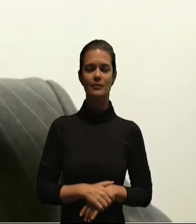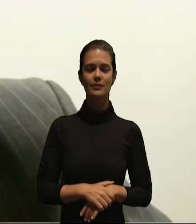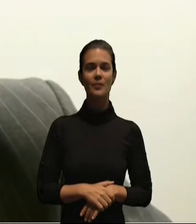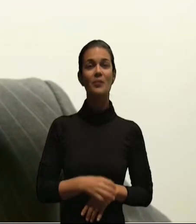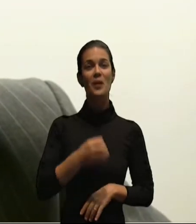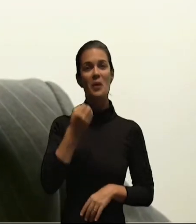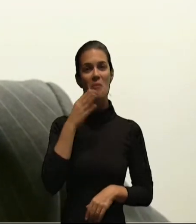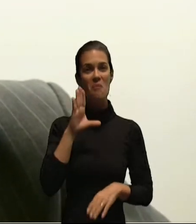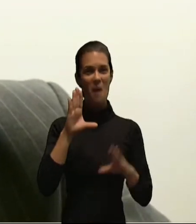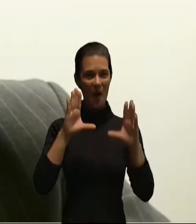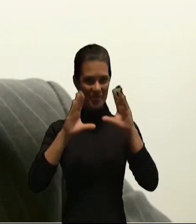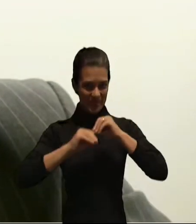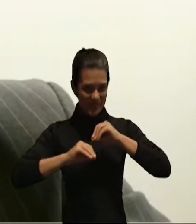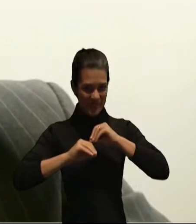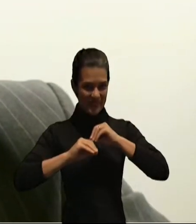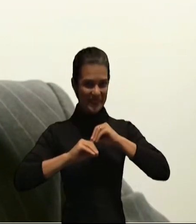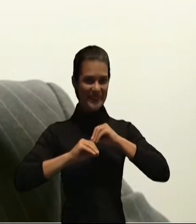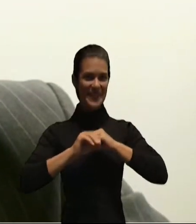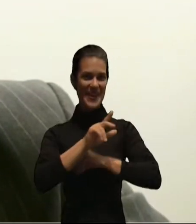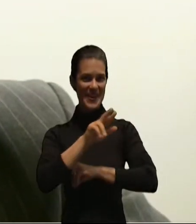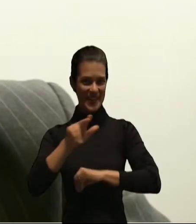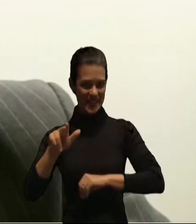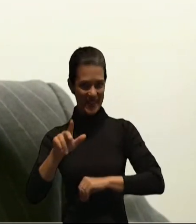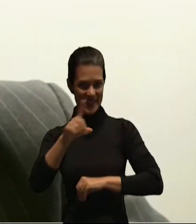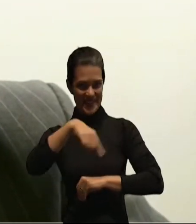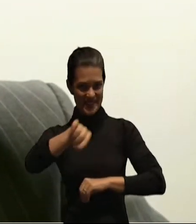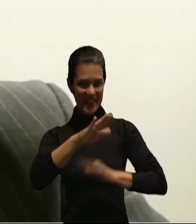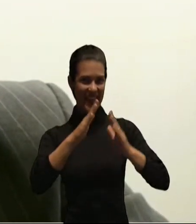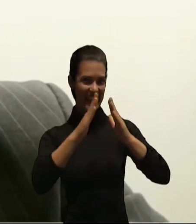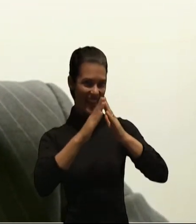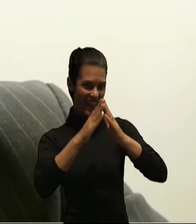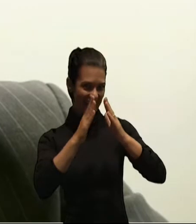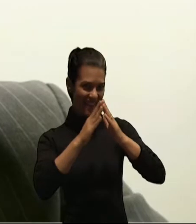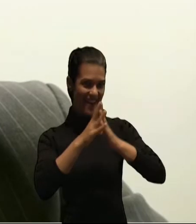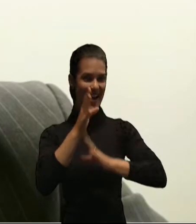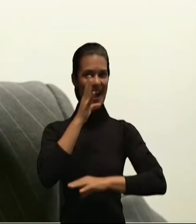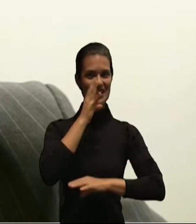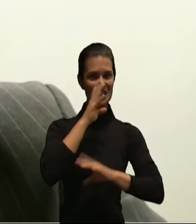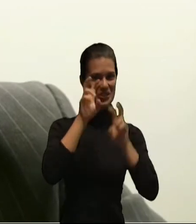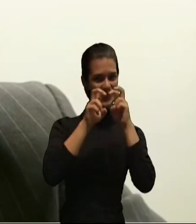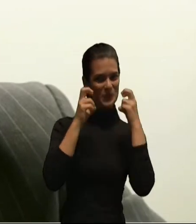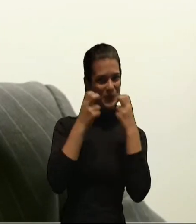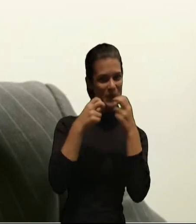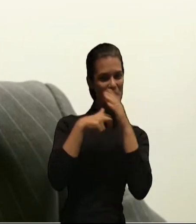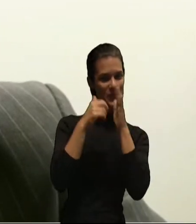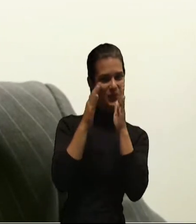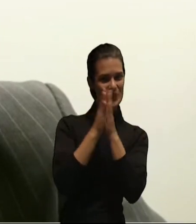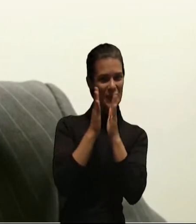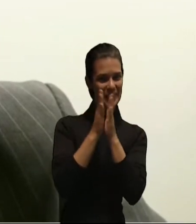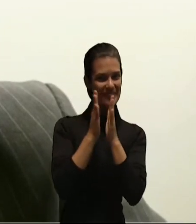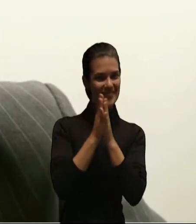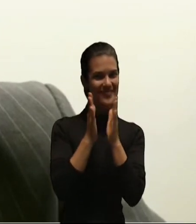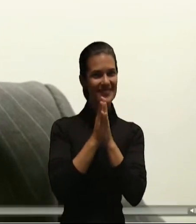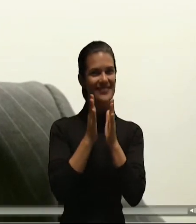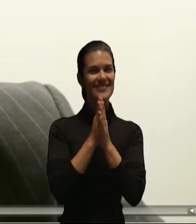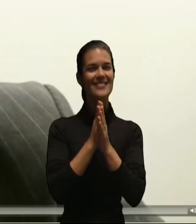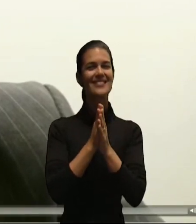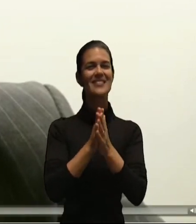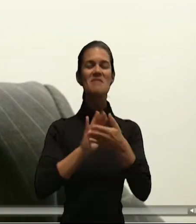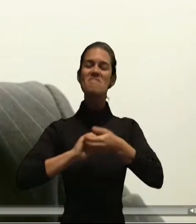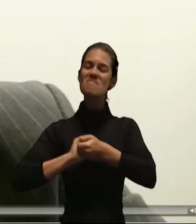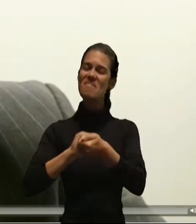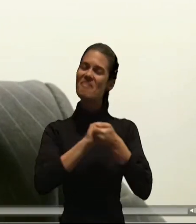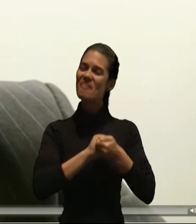Boa noite, irmãos. Você que está em sua casa acompanhando este culto de oração, nós queremos saudar o amado